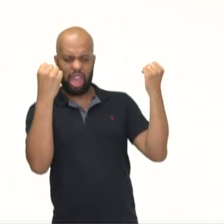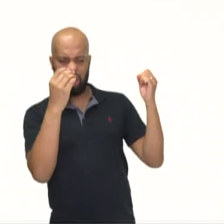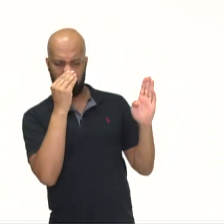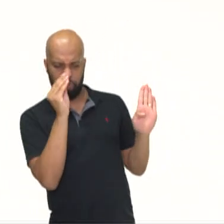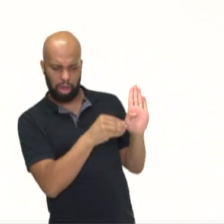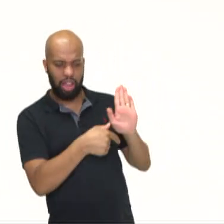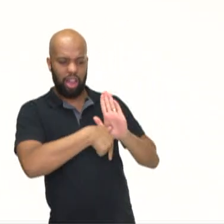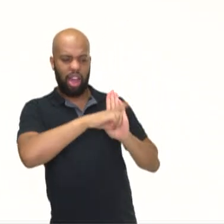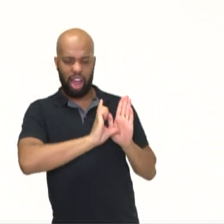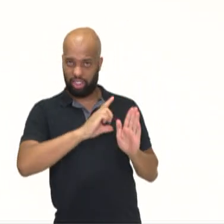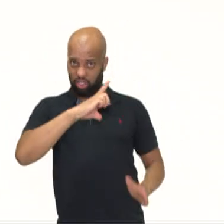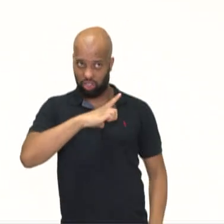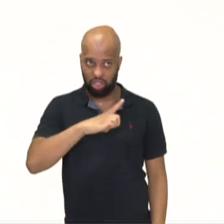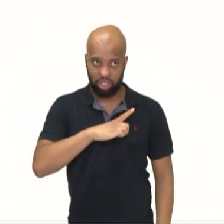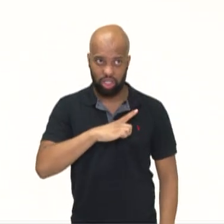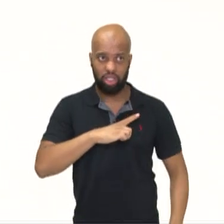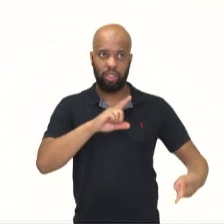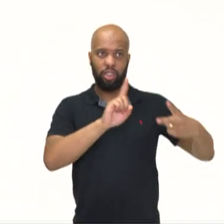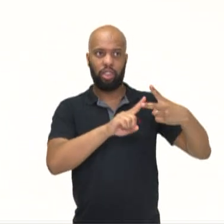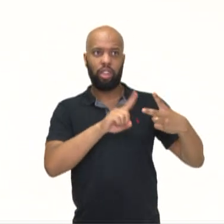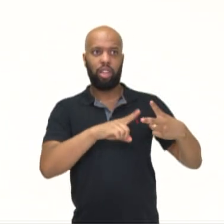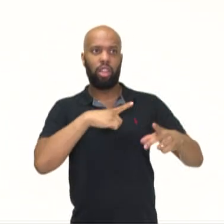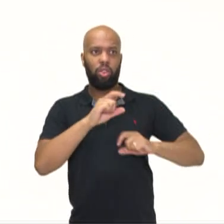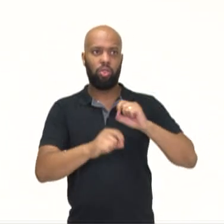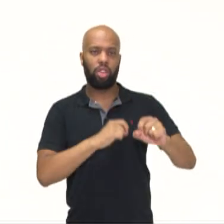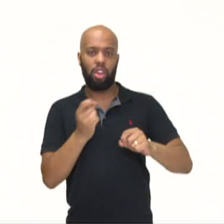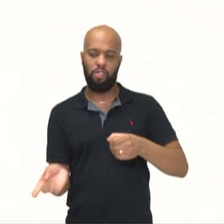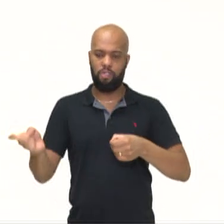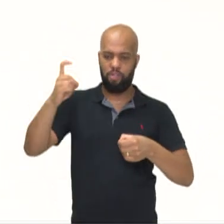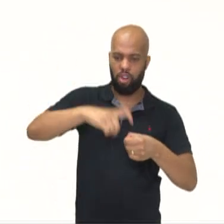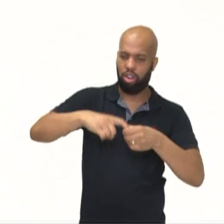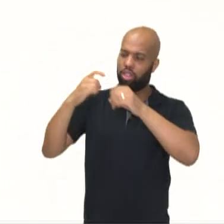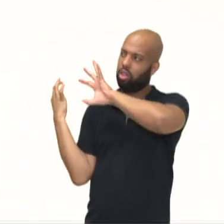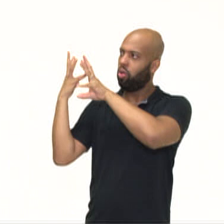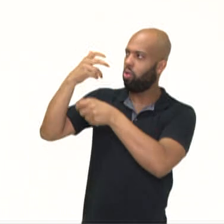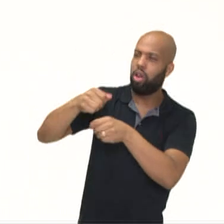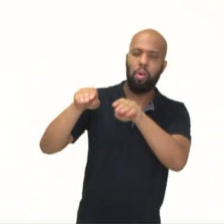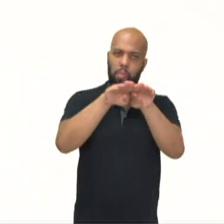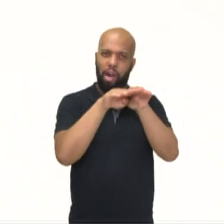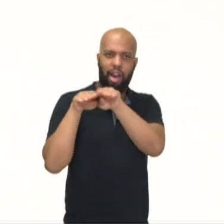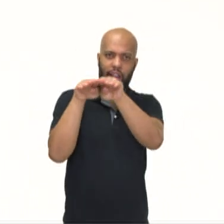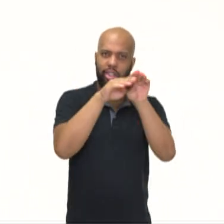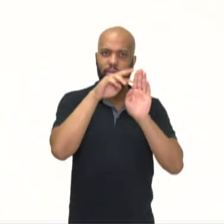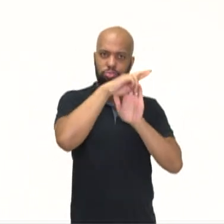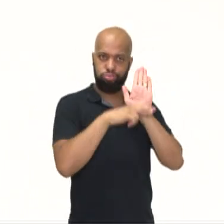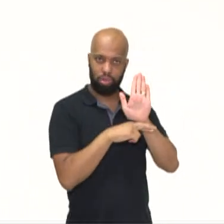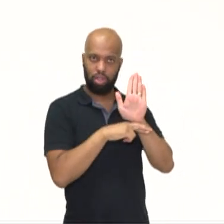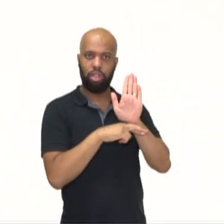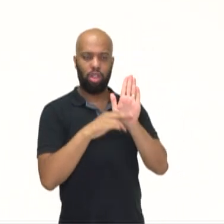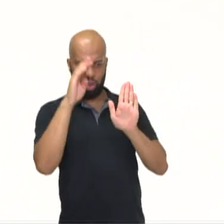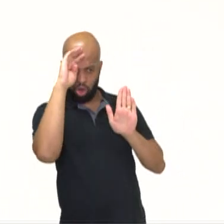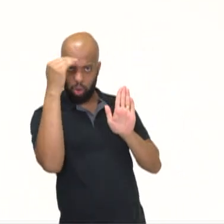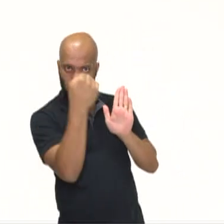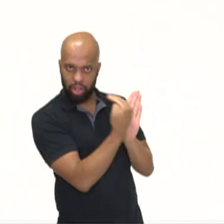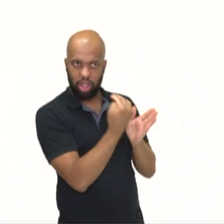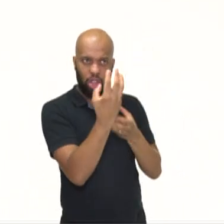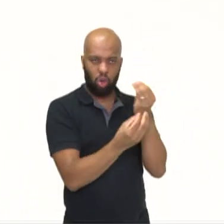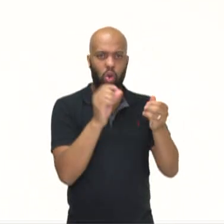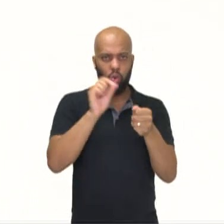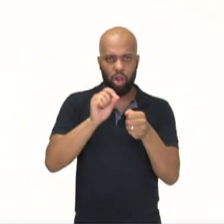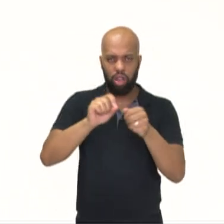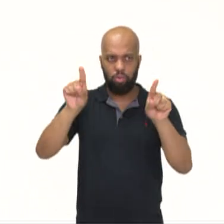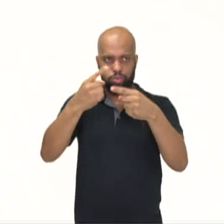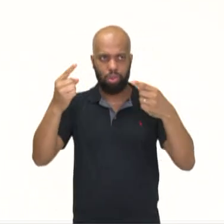que anteriormente era feito. Alternativa B: o retorno aos padrões de regras de como se deve fazer